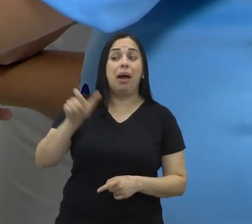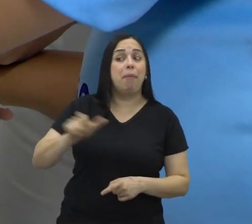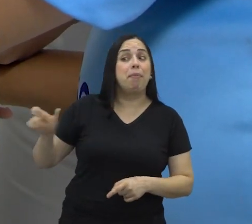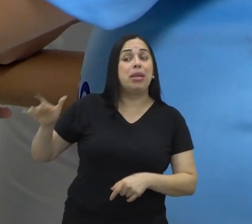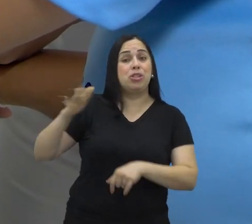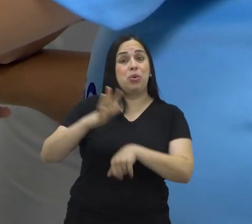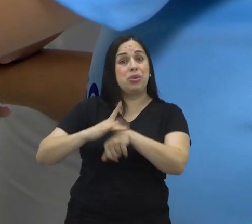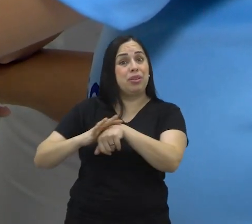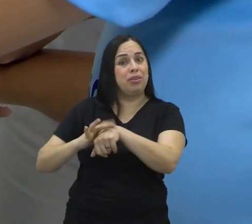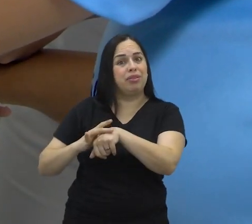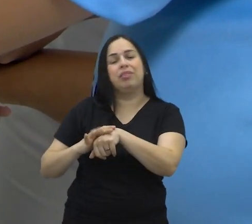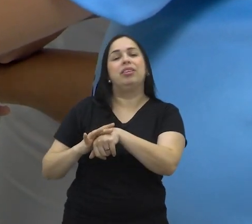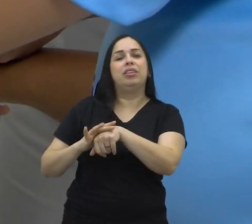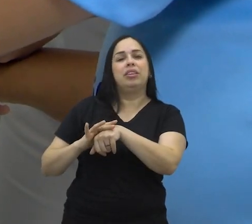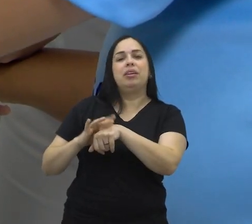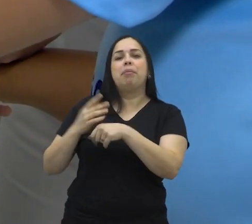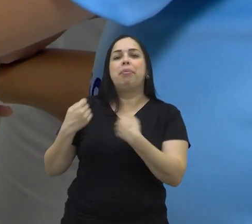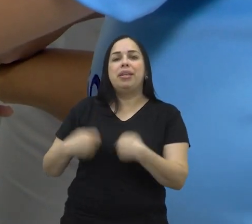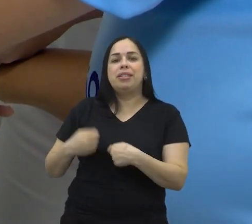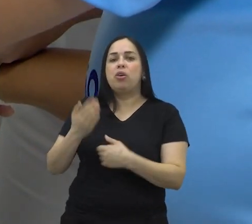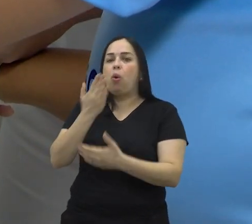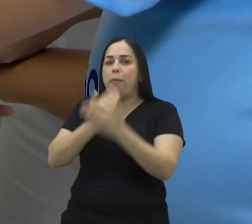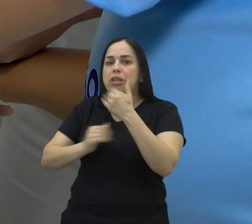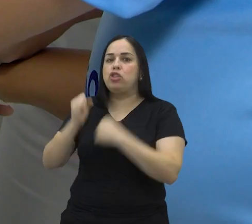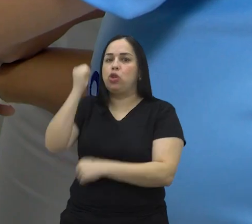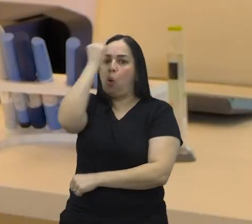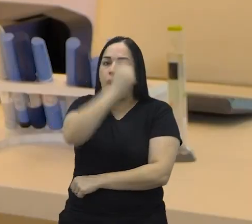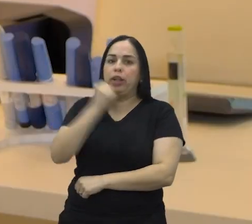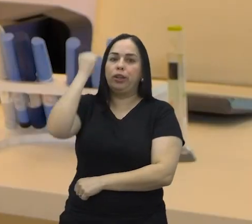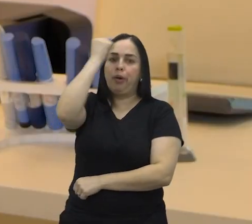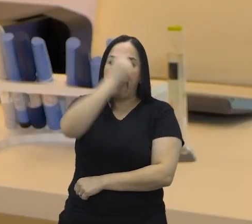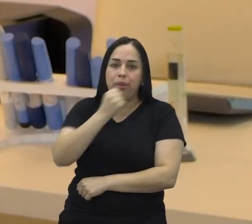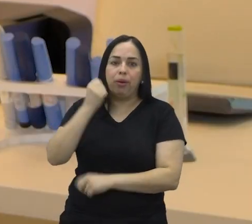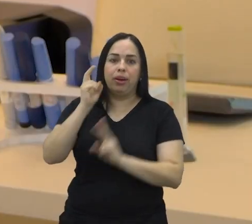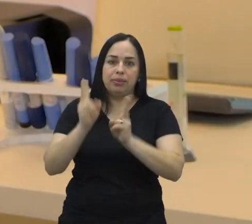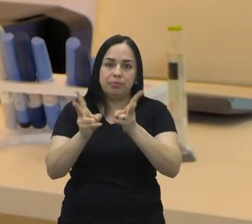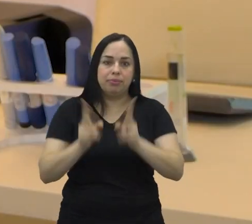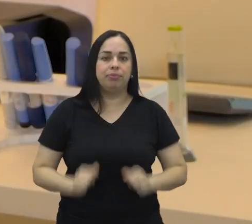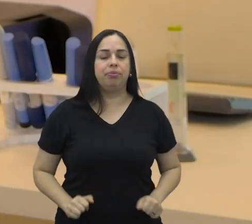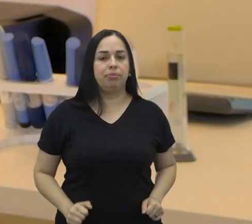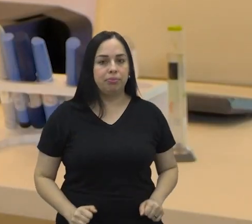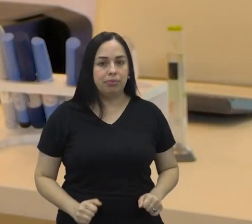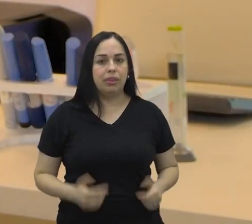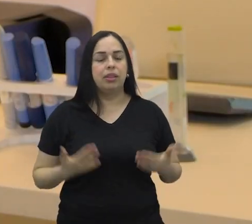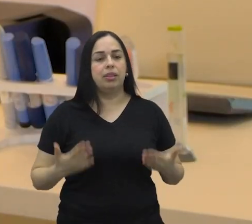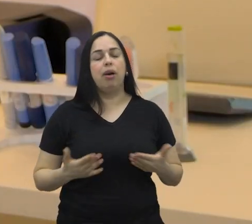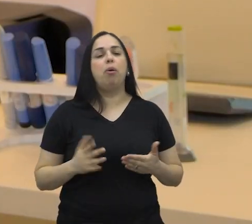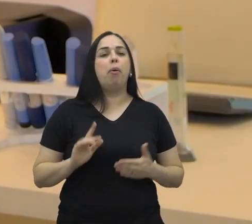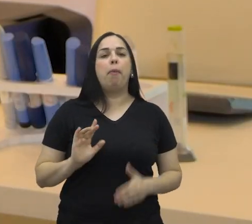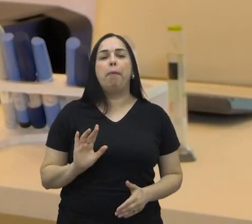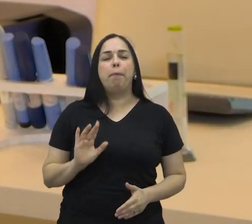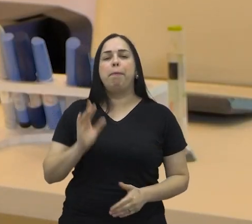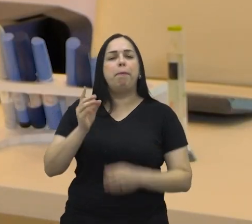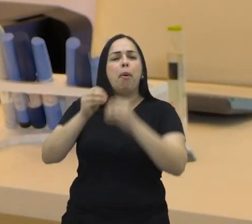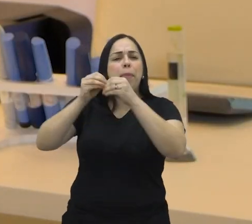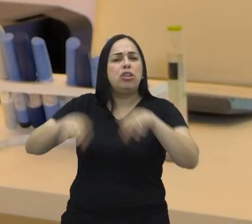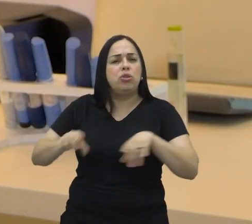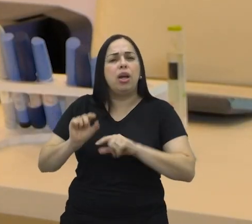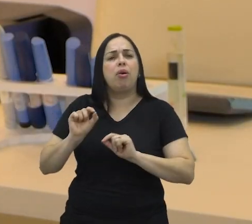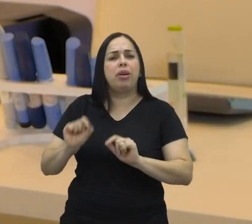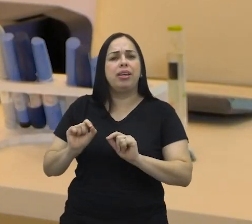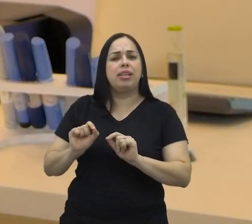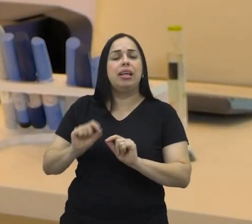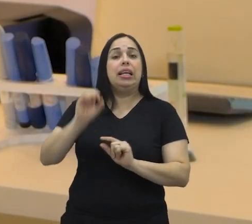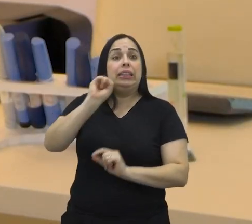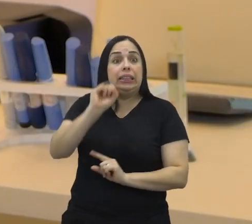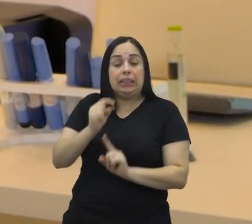com a doença não devem fazer jejum maior que 8 horas. O principal risco que esses pacientes têm é de apresentar hipoglicemia, que